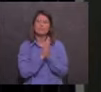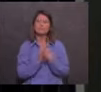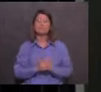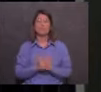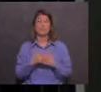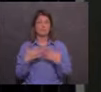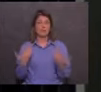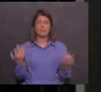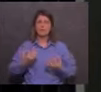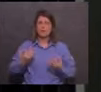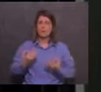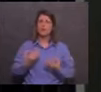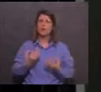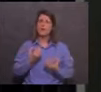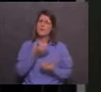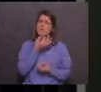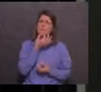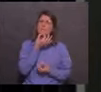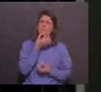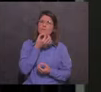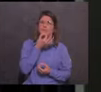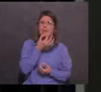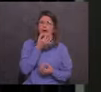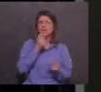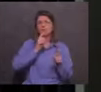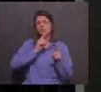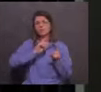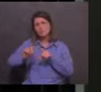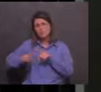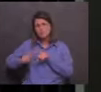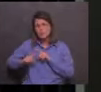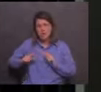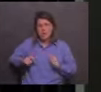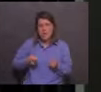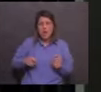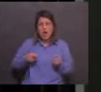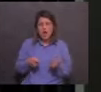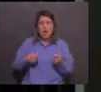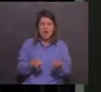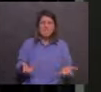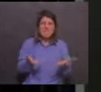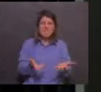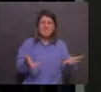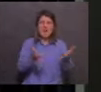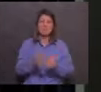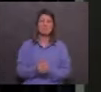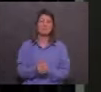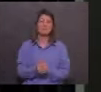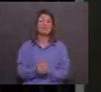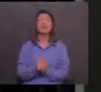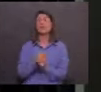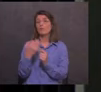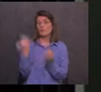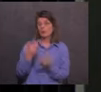com muitas outras palavras os persuadia e exortava. Os que aceitaram